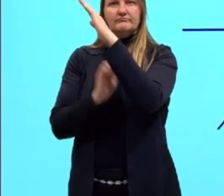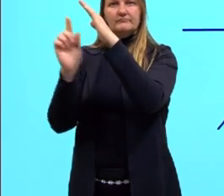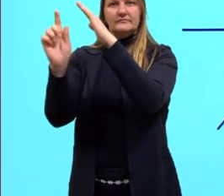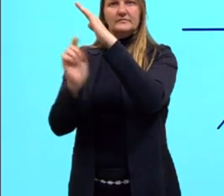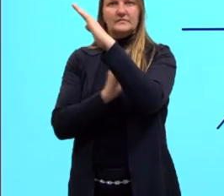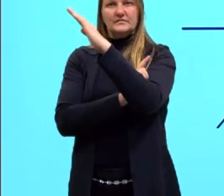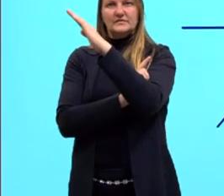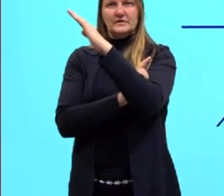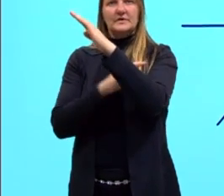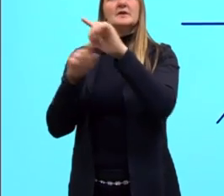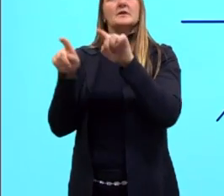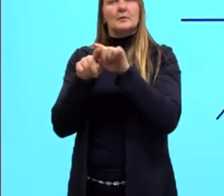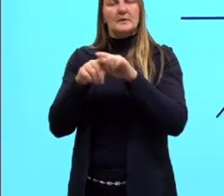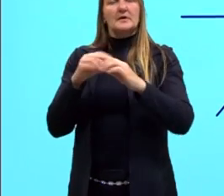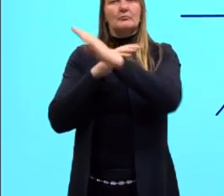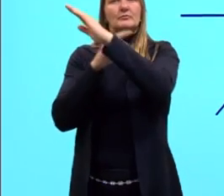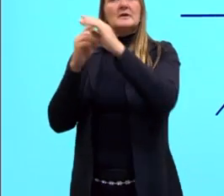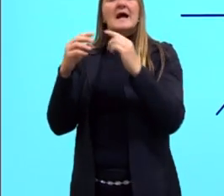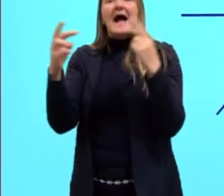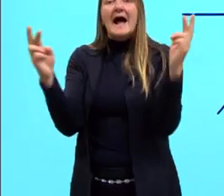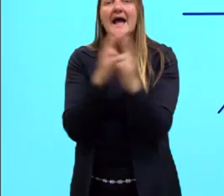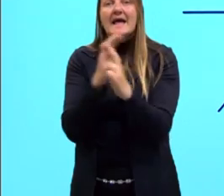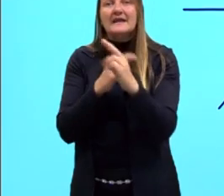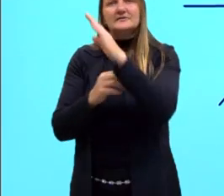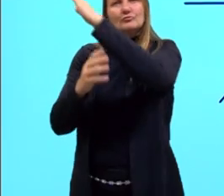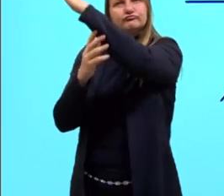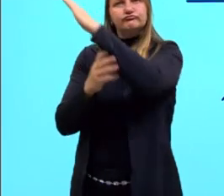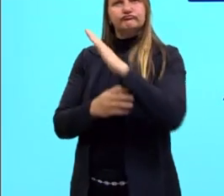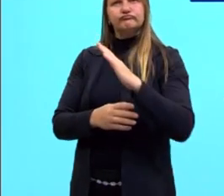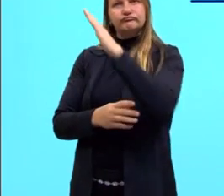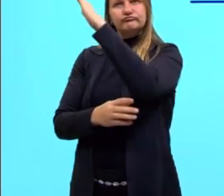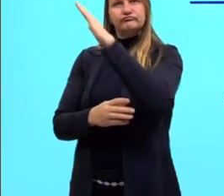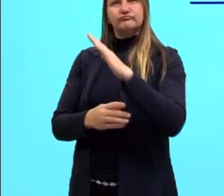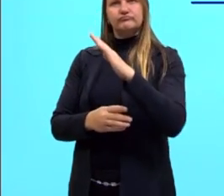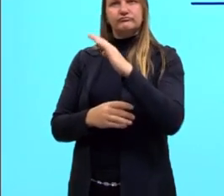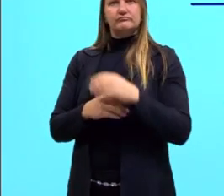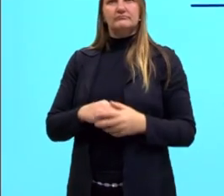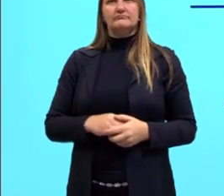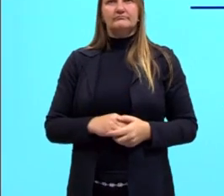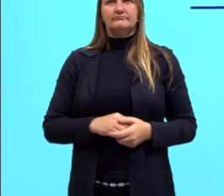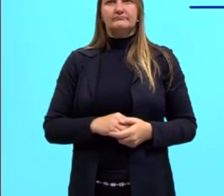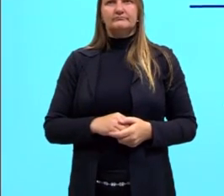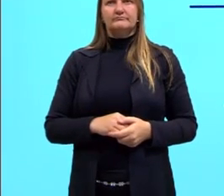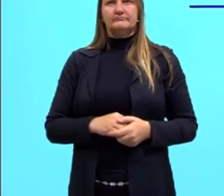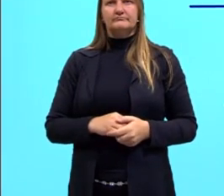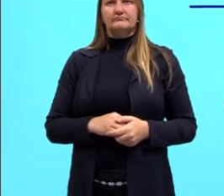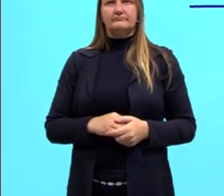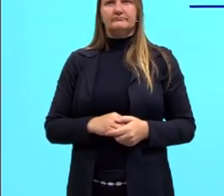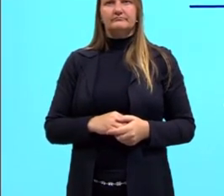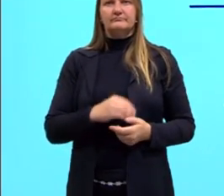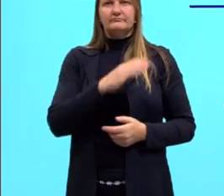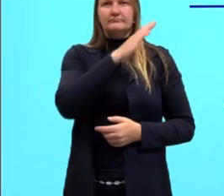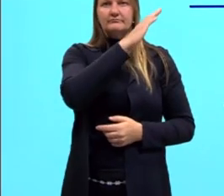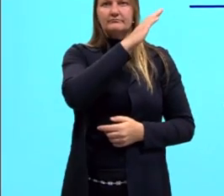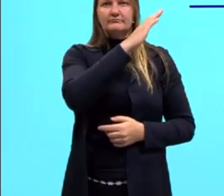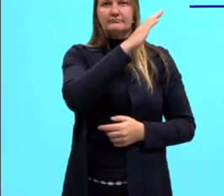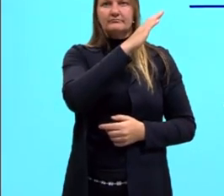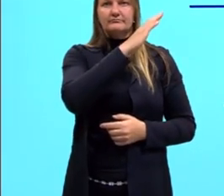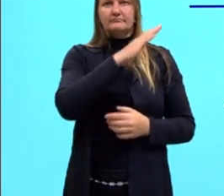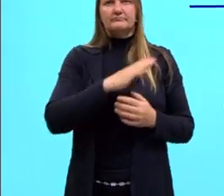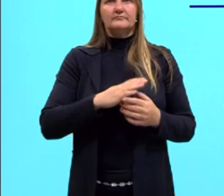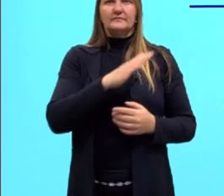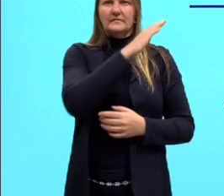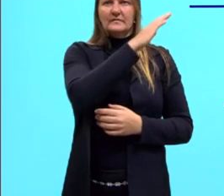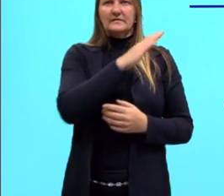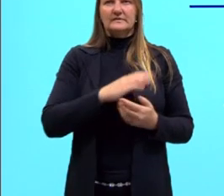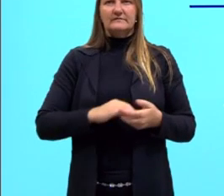em relação a transversal então nós podemos classificar que estes ângulos também são congruentes